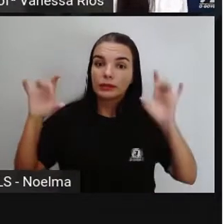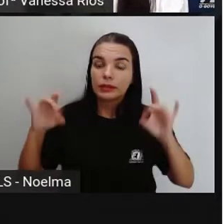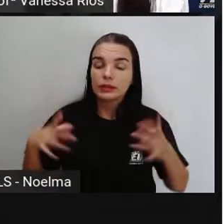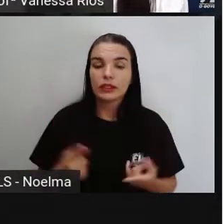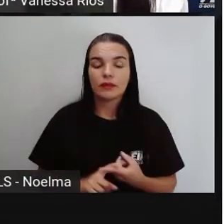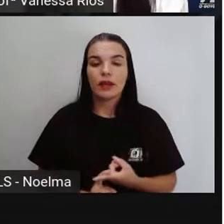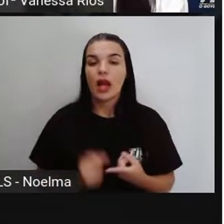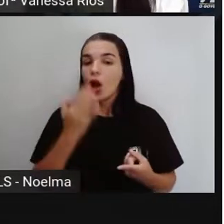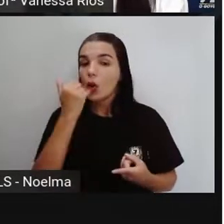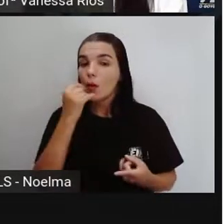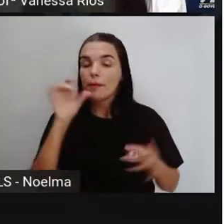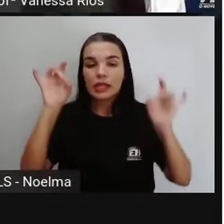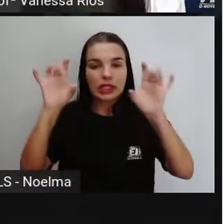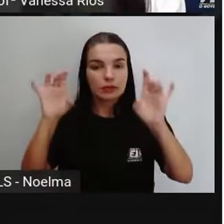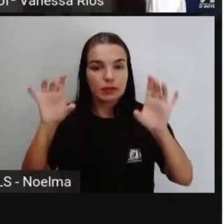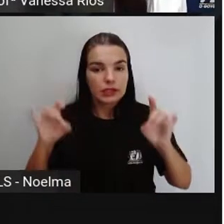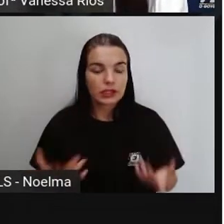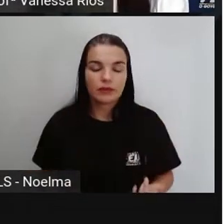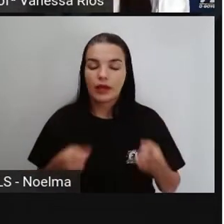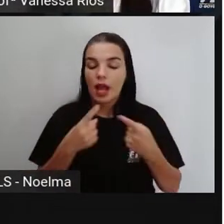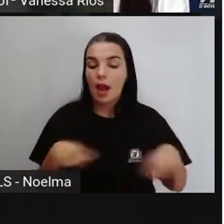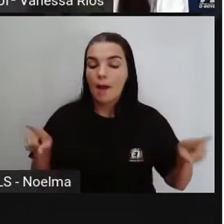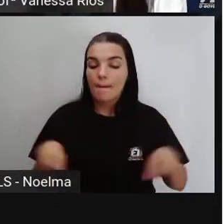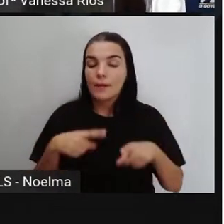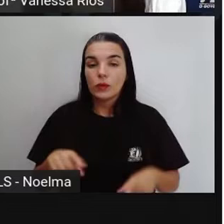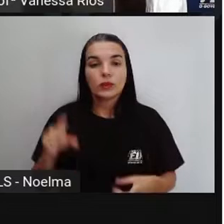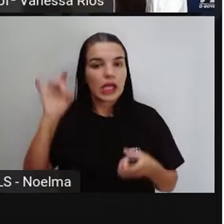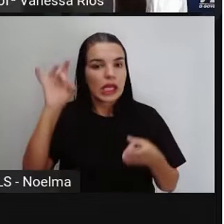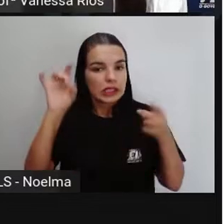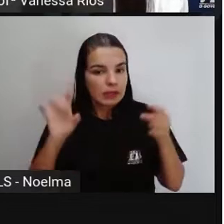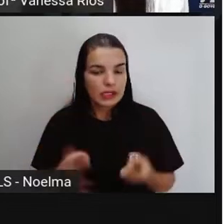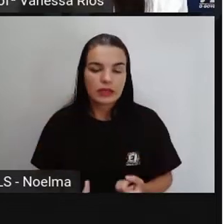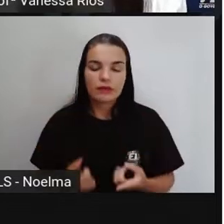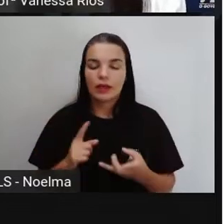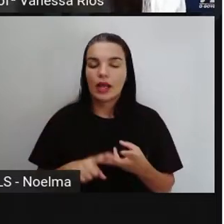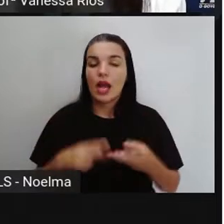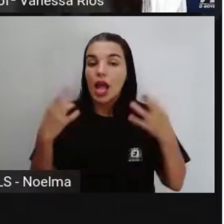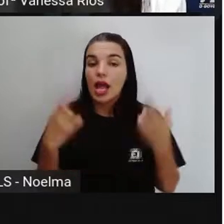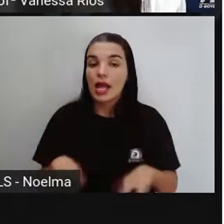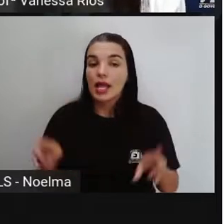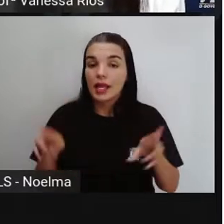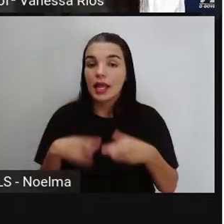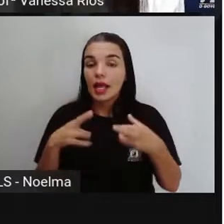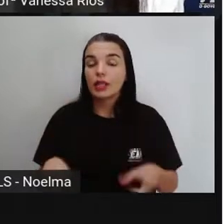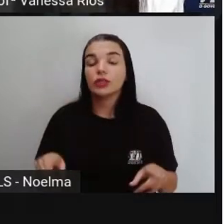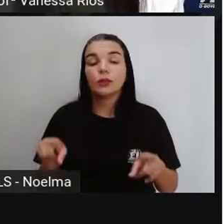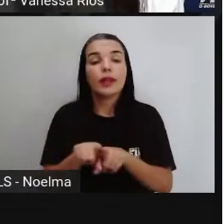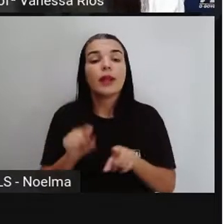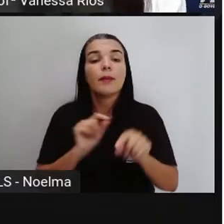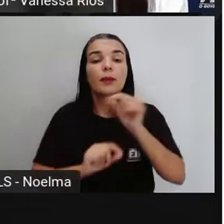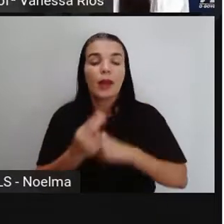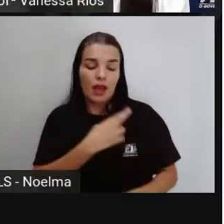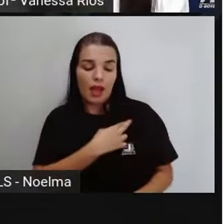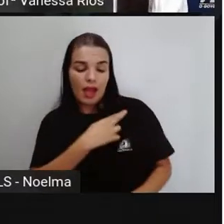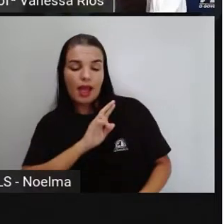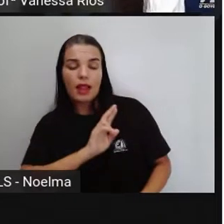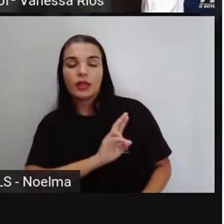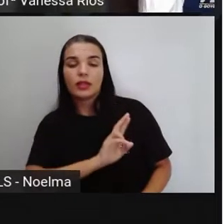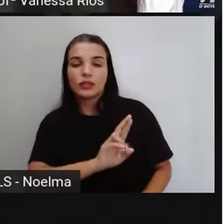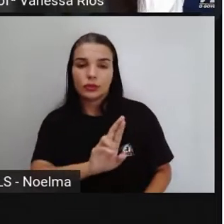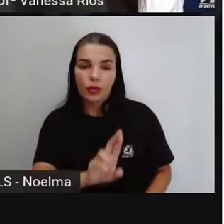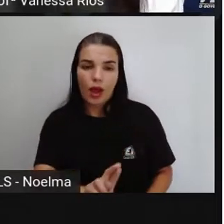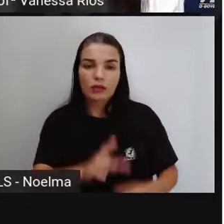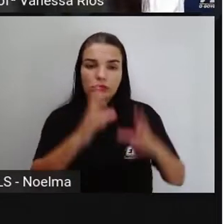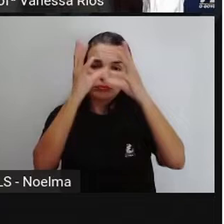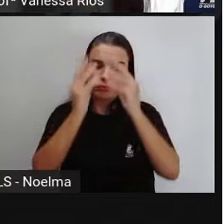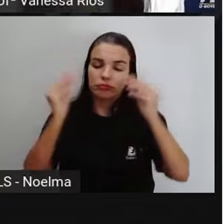específicas, músicas, não é? Ritmos e outros rituais também relacionados à religião,